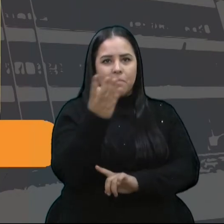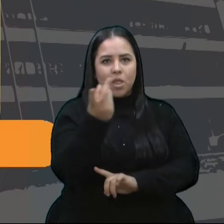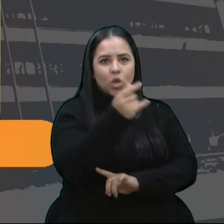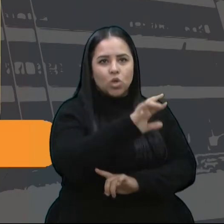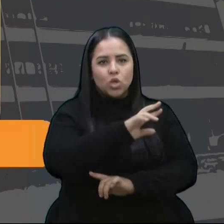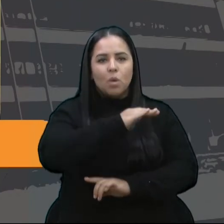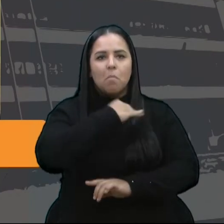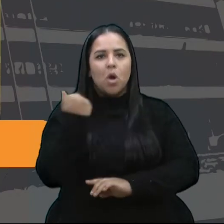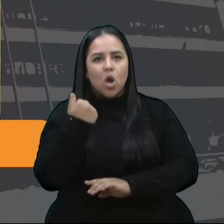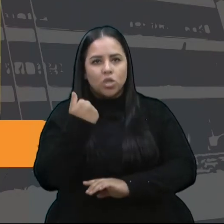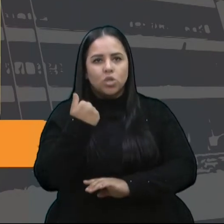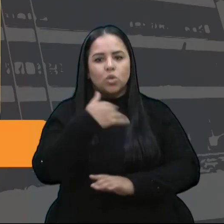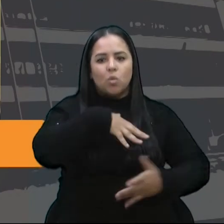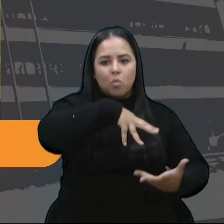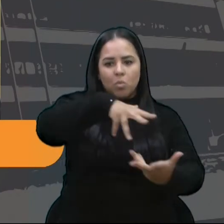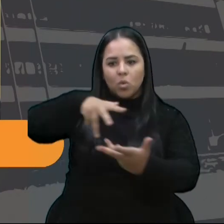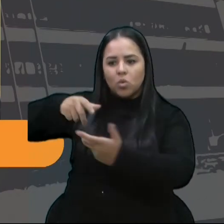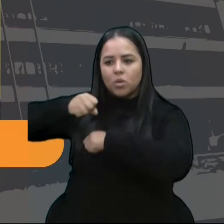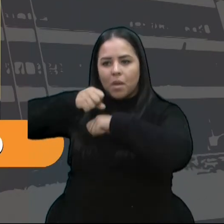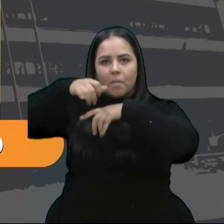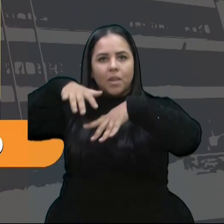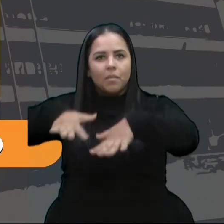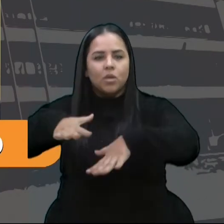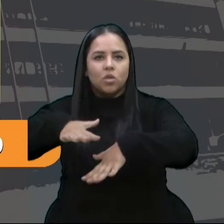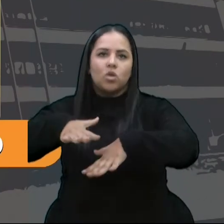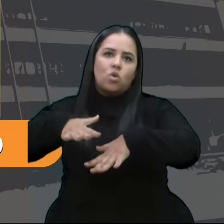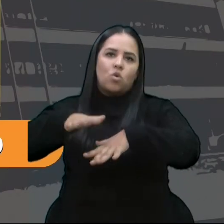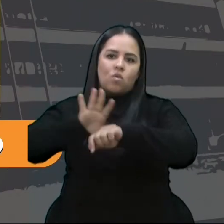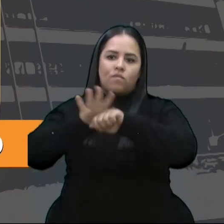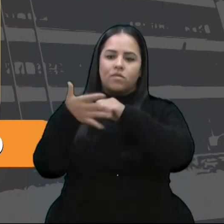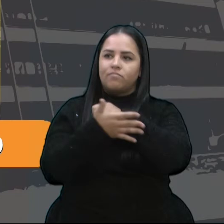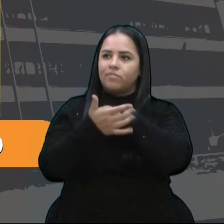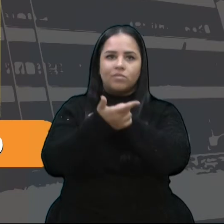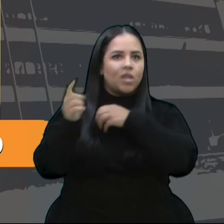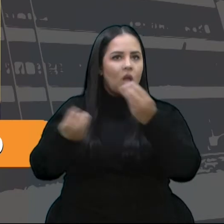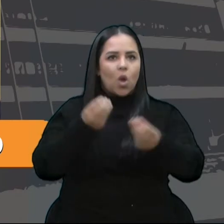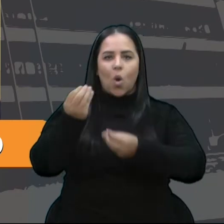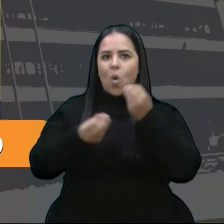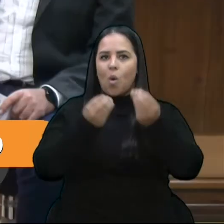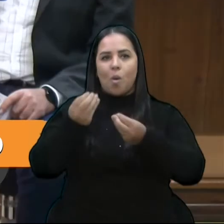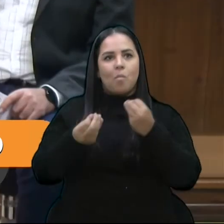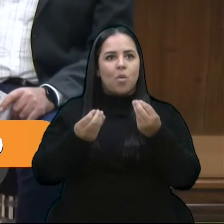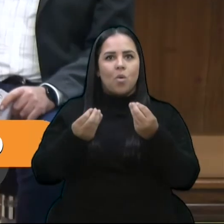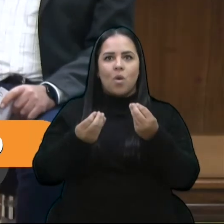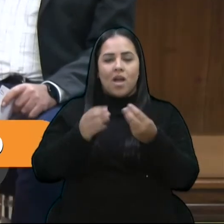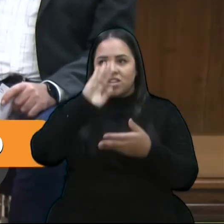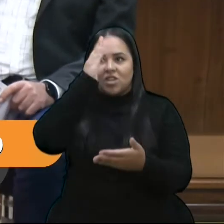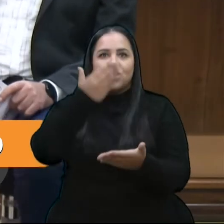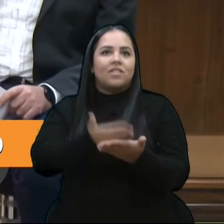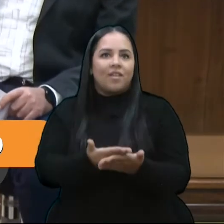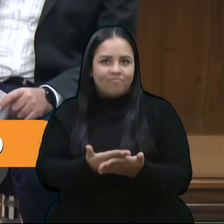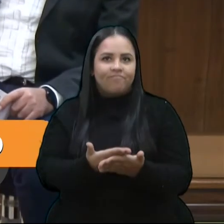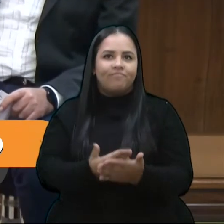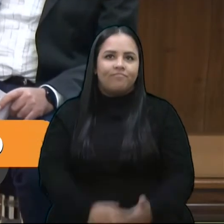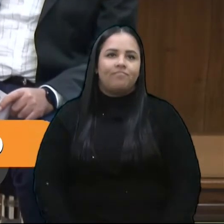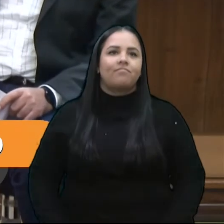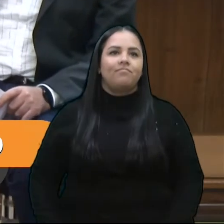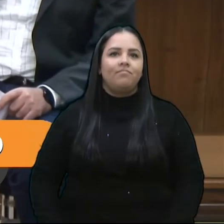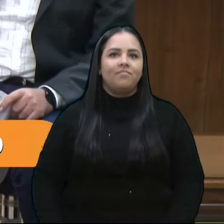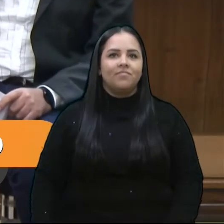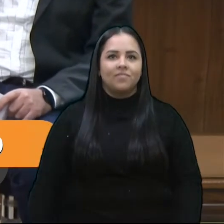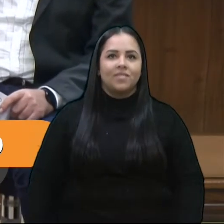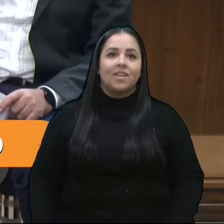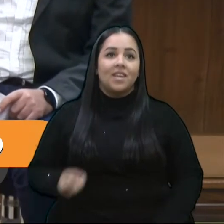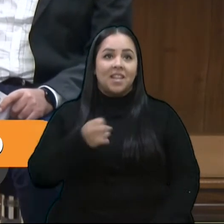pela pandemia de coronavírus. Algo que é surreal o que está acontecendo. Bem, Thales, quando os entrevistados são bons,